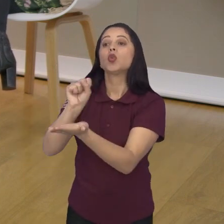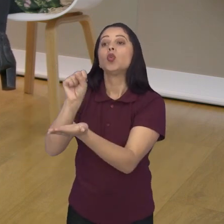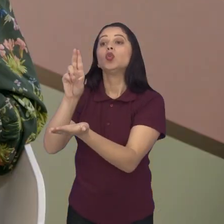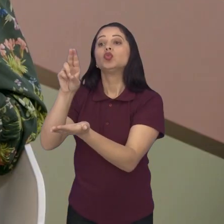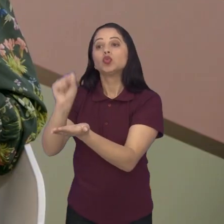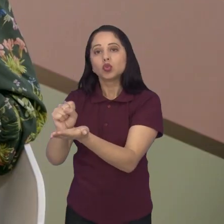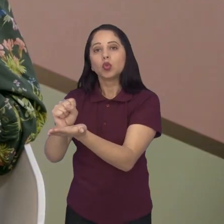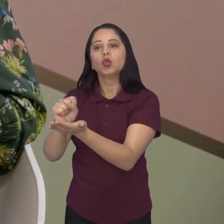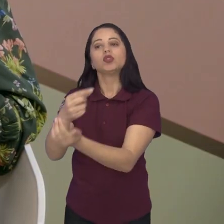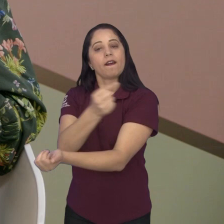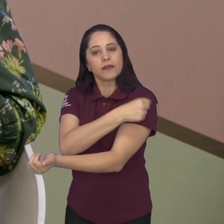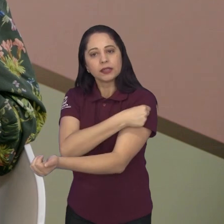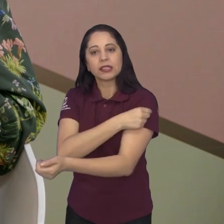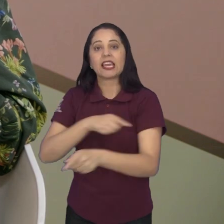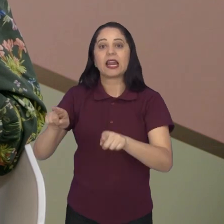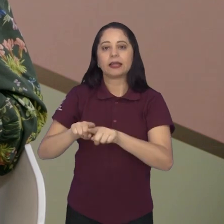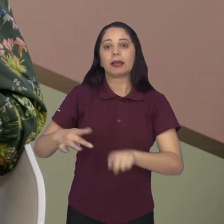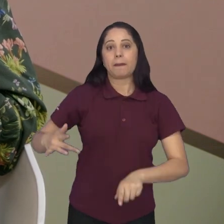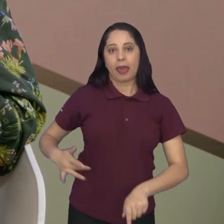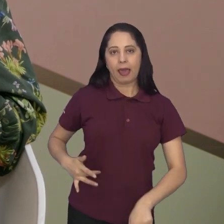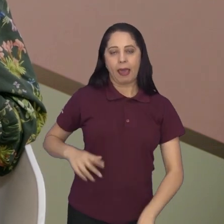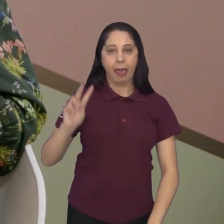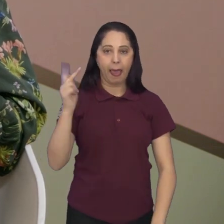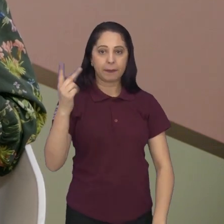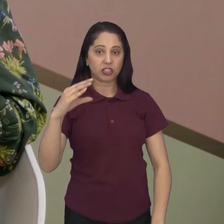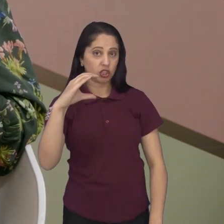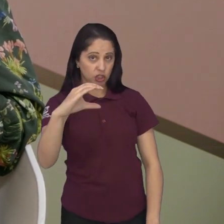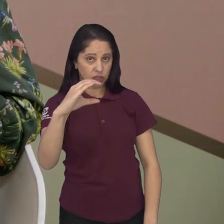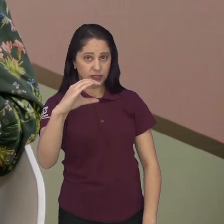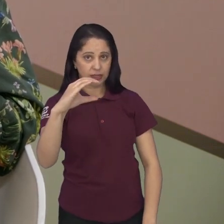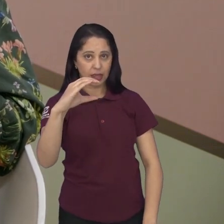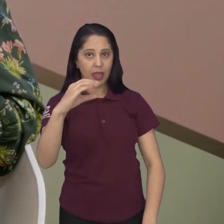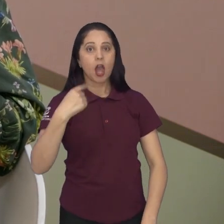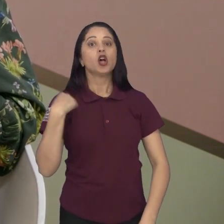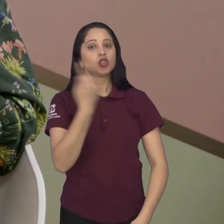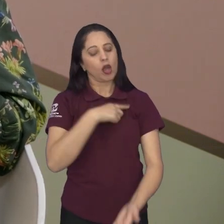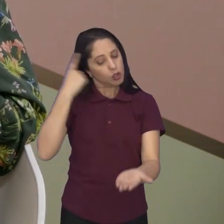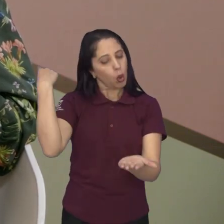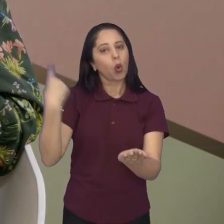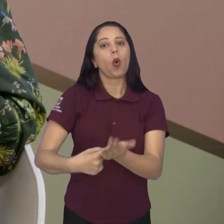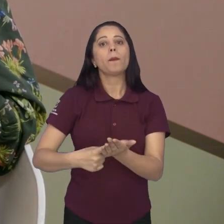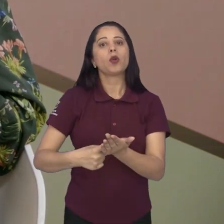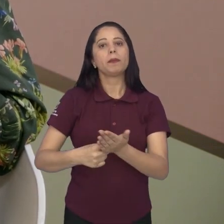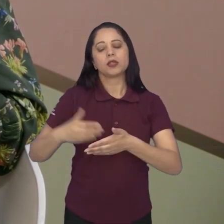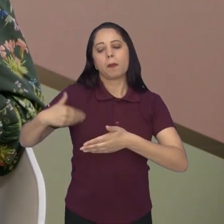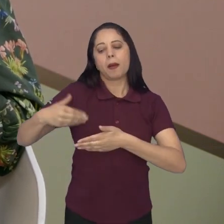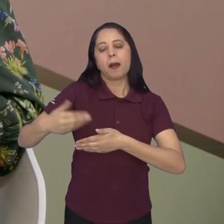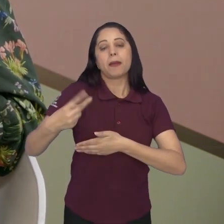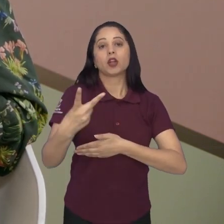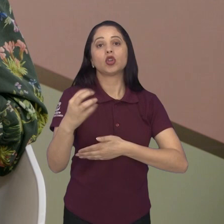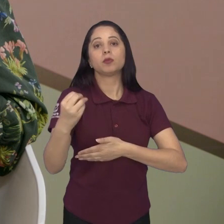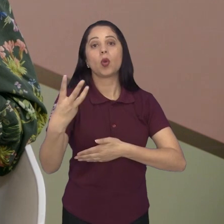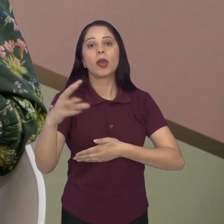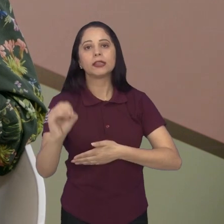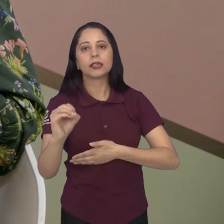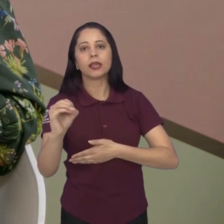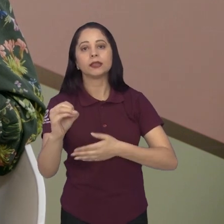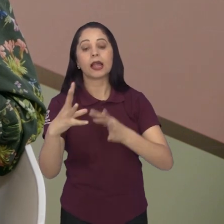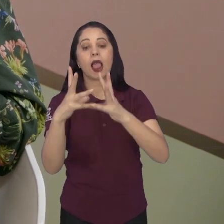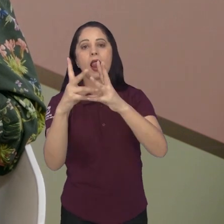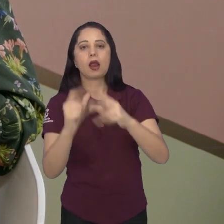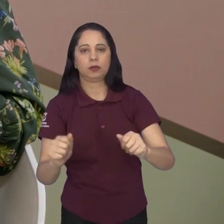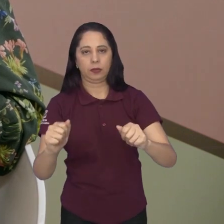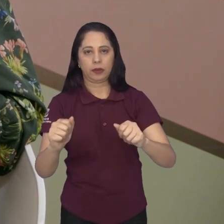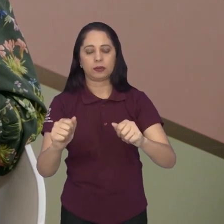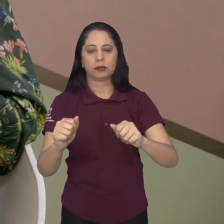vacinação. E a hepatite C, que a gente também se comprometeu em erradicar até 2030. Não tem vacina, mas